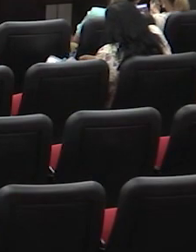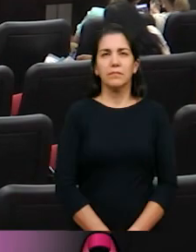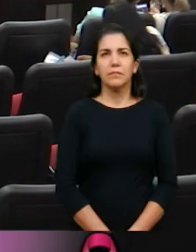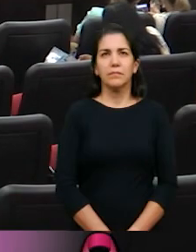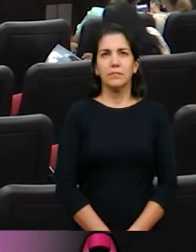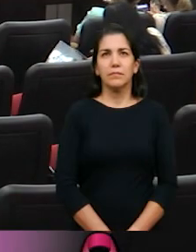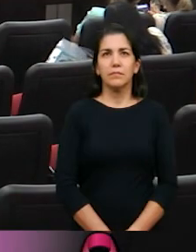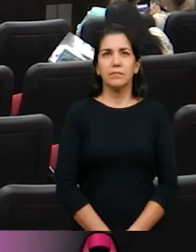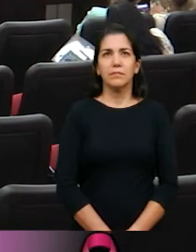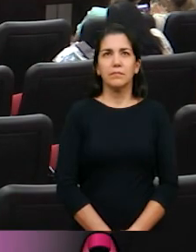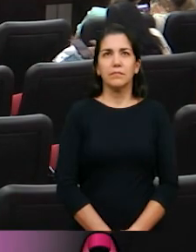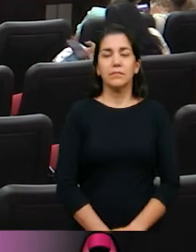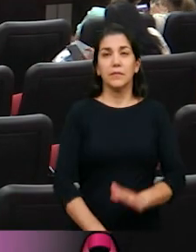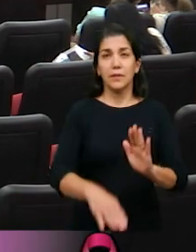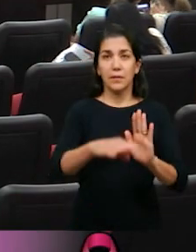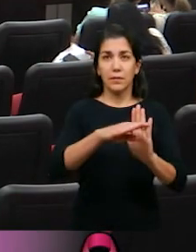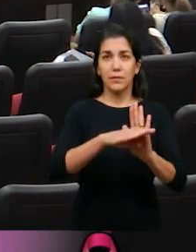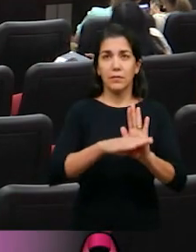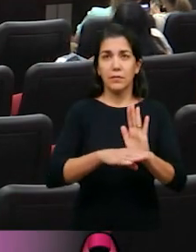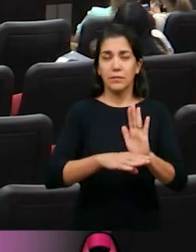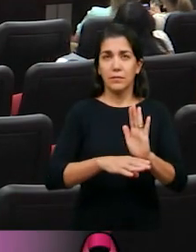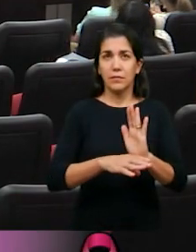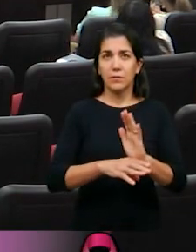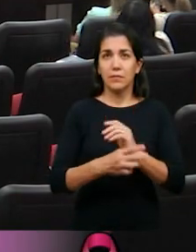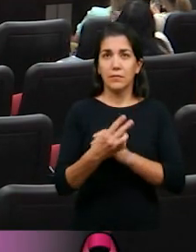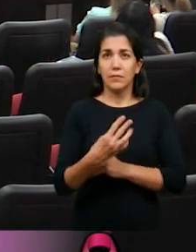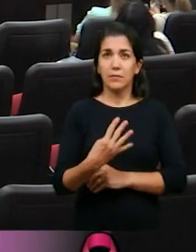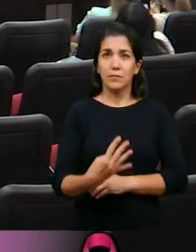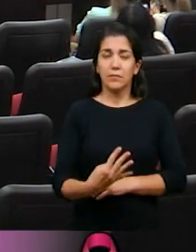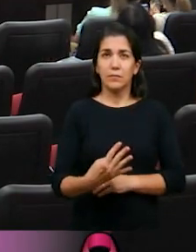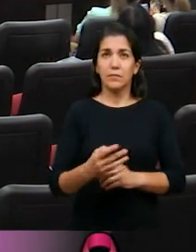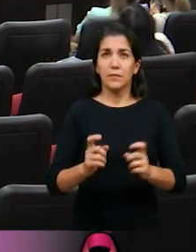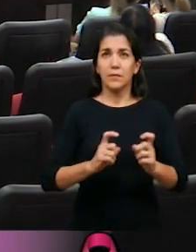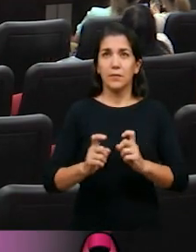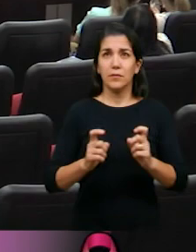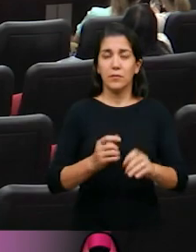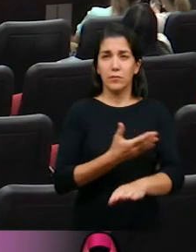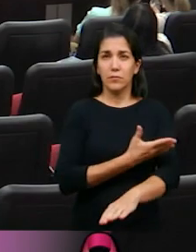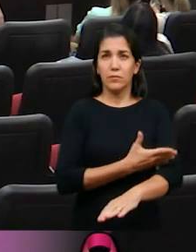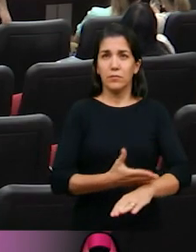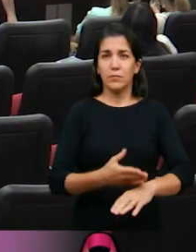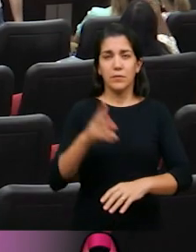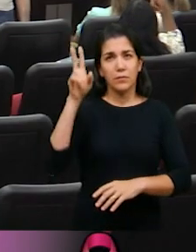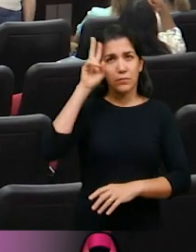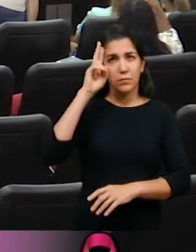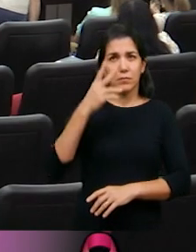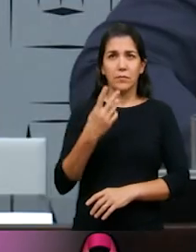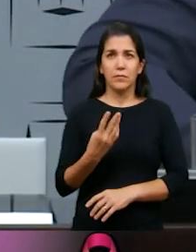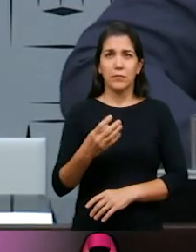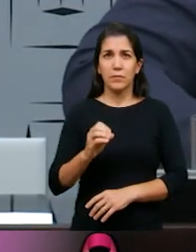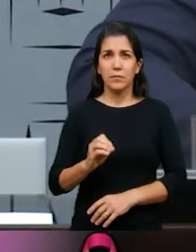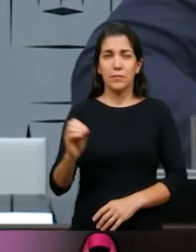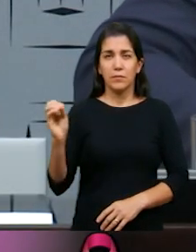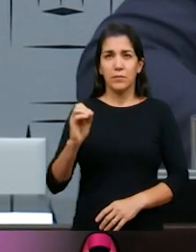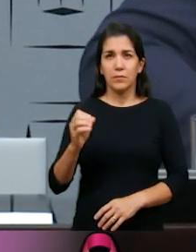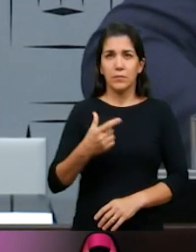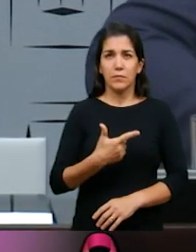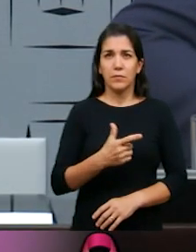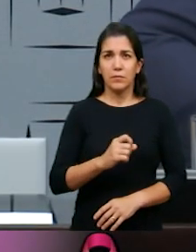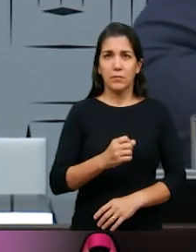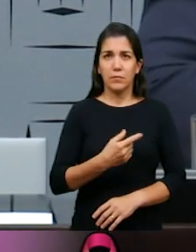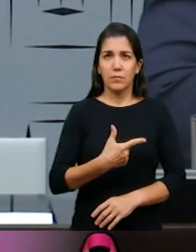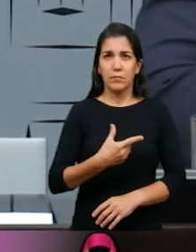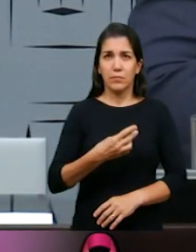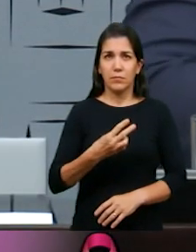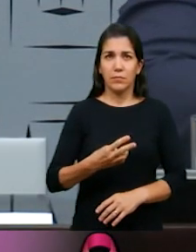Ordem do dia da 34ª Sessão Ordinária, segunda-feira, 30 de outubro de